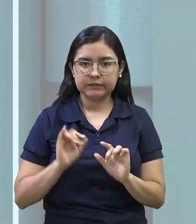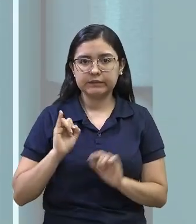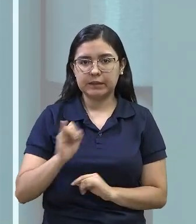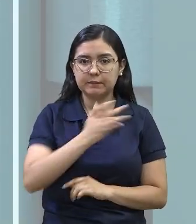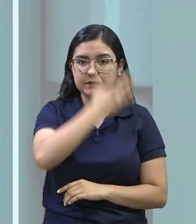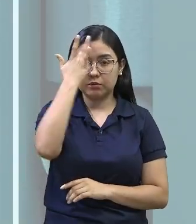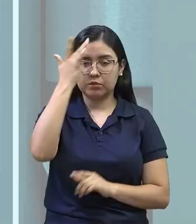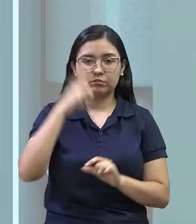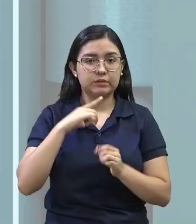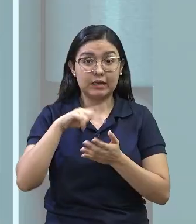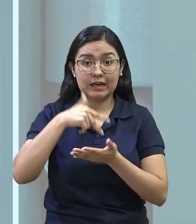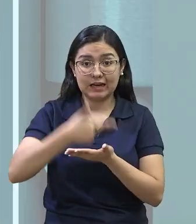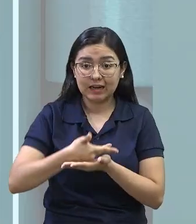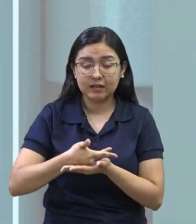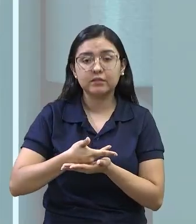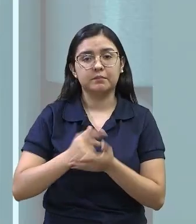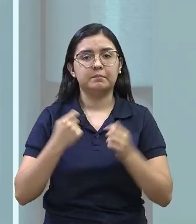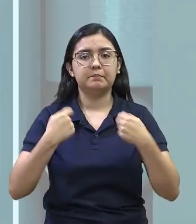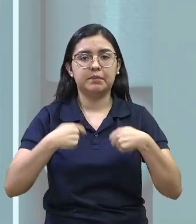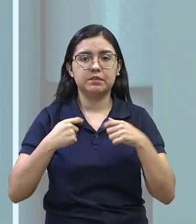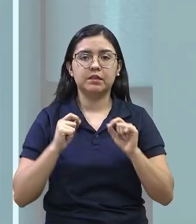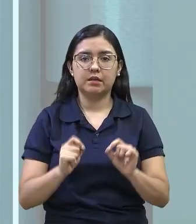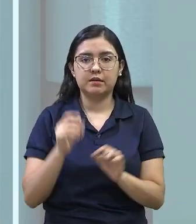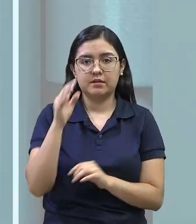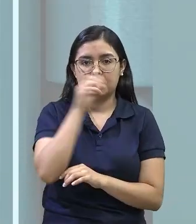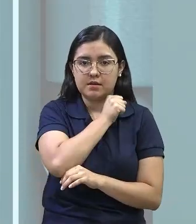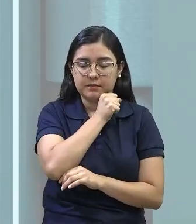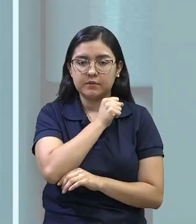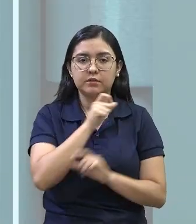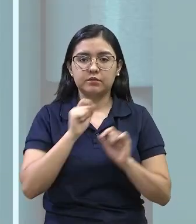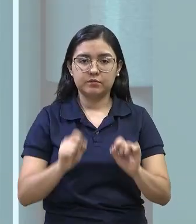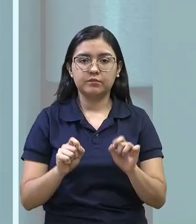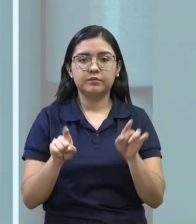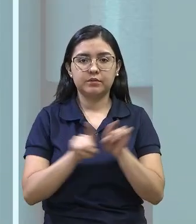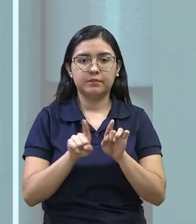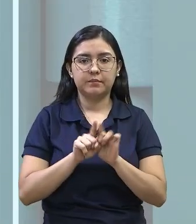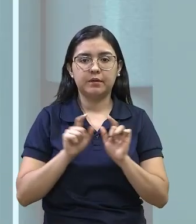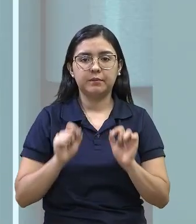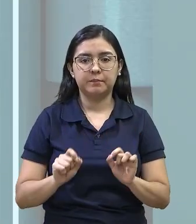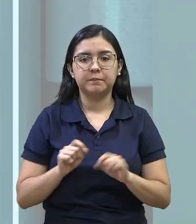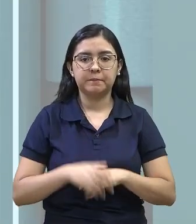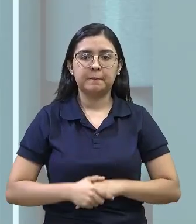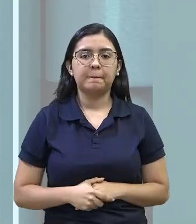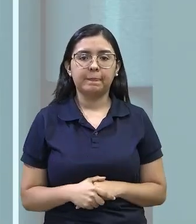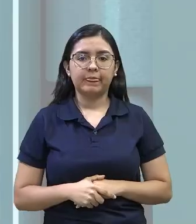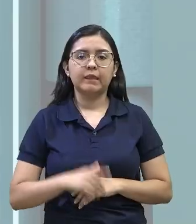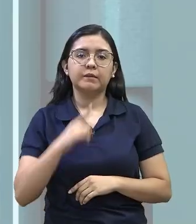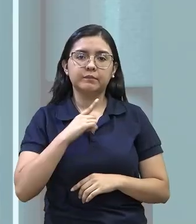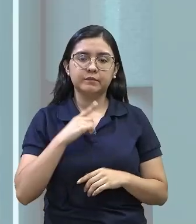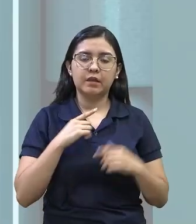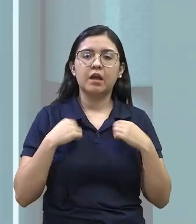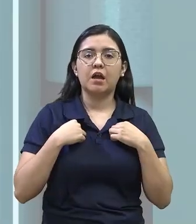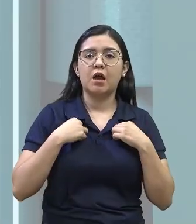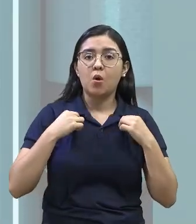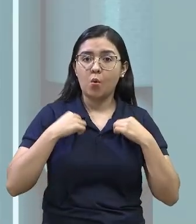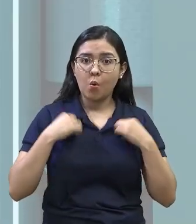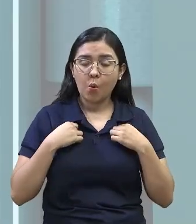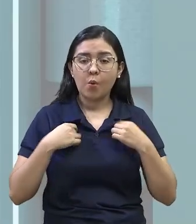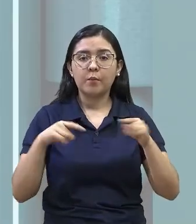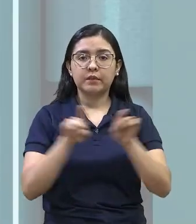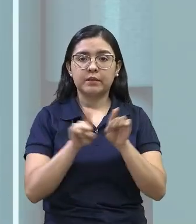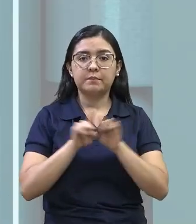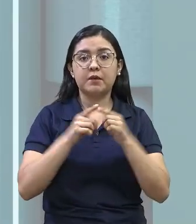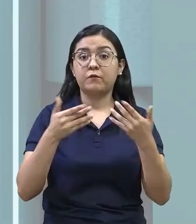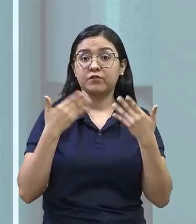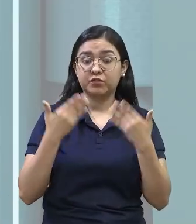pessoa caia, então é necessário que você procure sempre afrouxar as roupas, garantir a